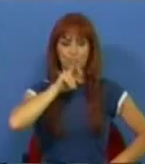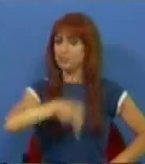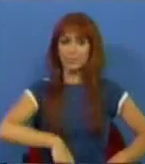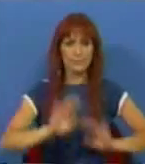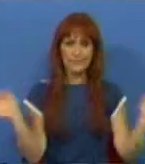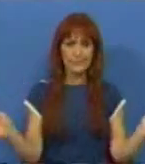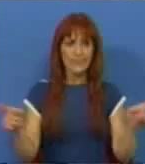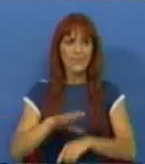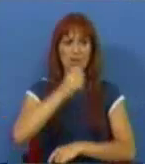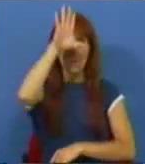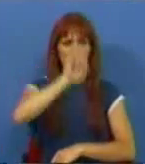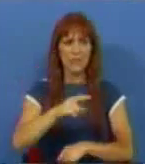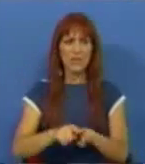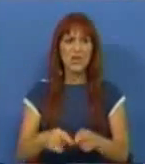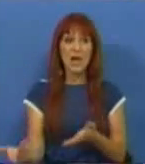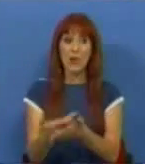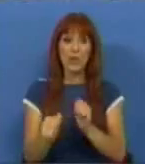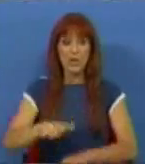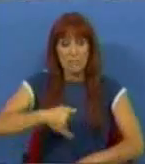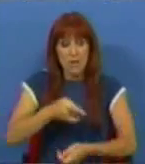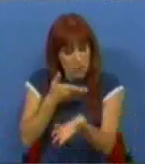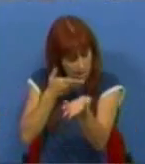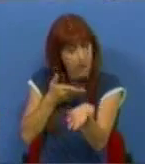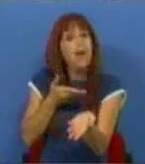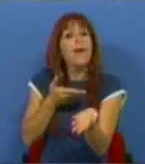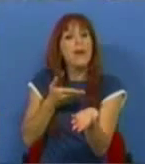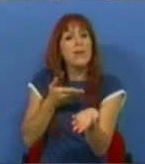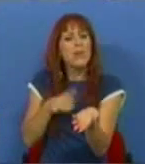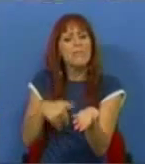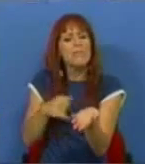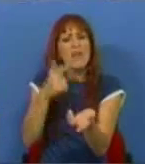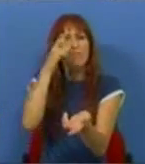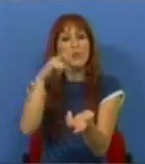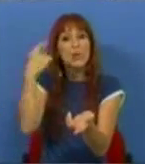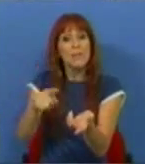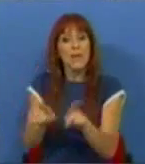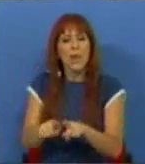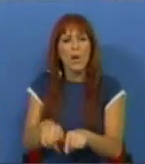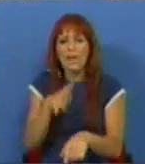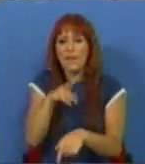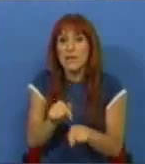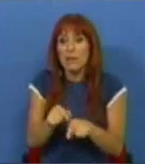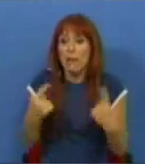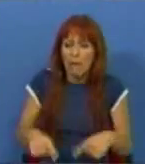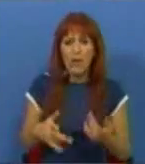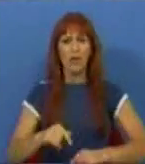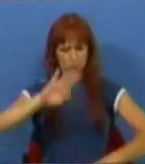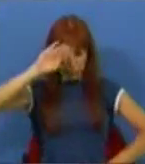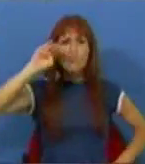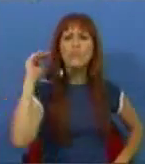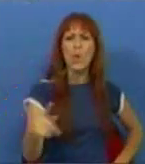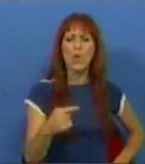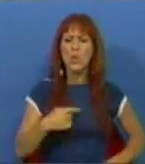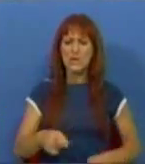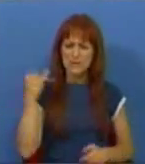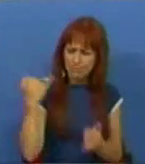responde. E, Sr. Primeiro-Ministro, economia do medo é isso. O medo que as pessoas têm justificação para ter é saber